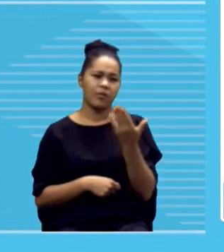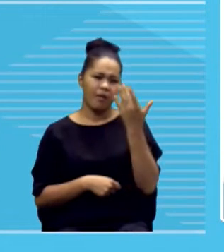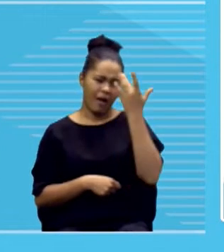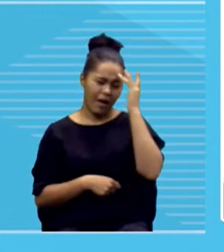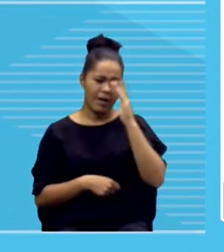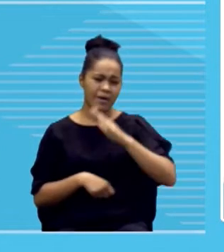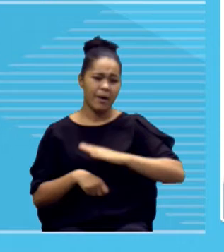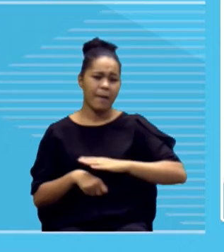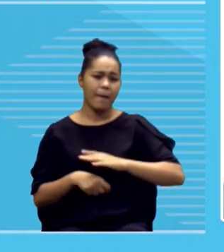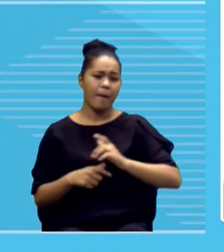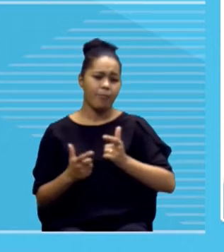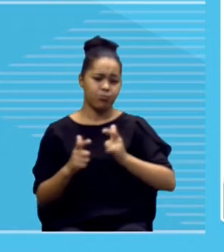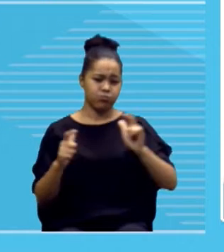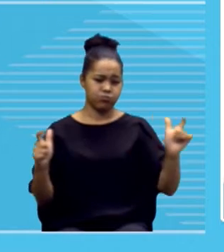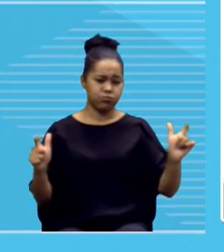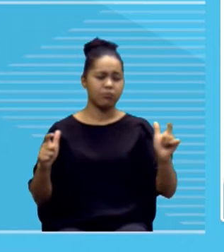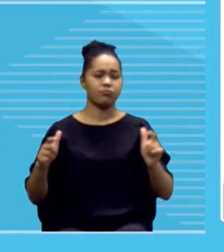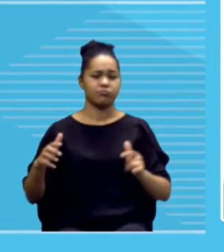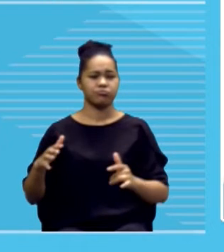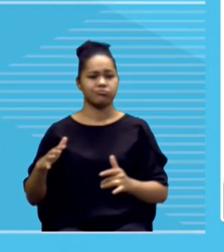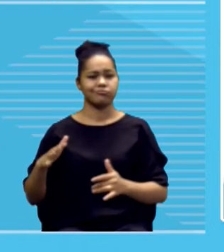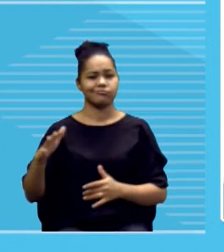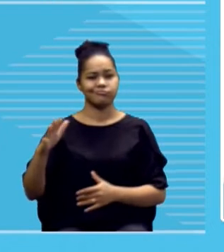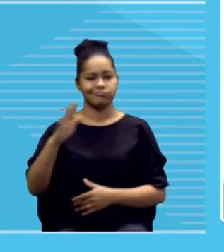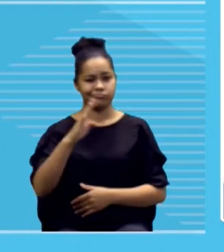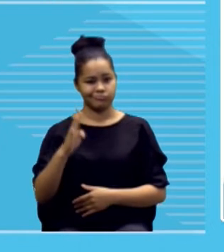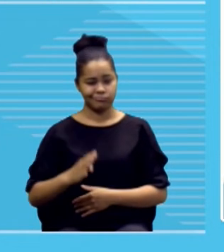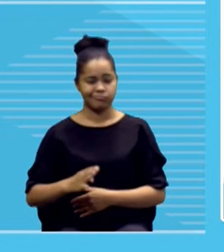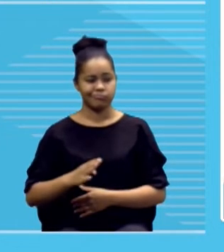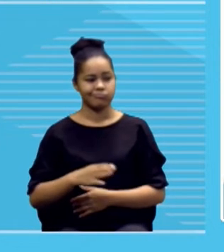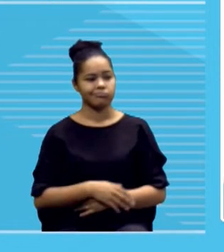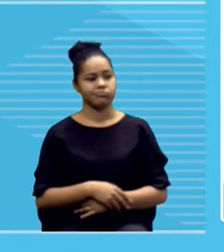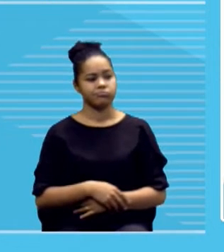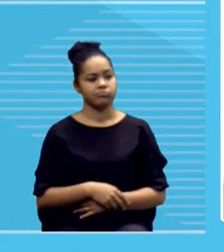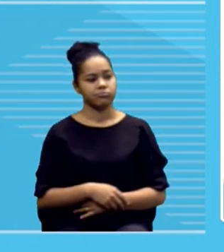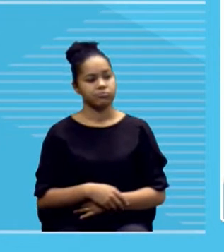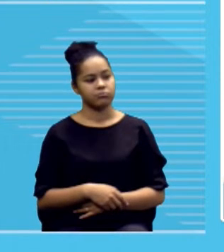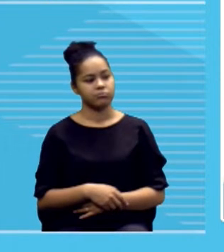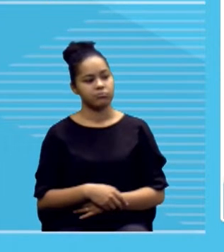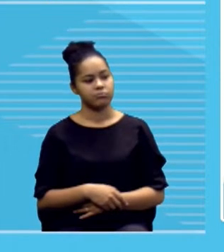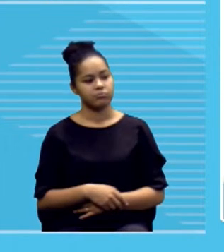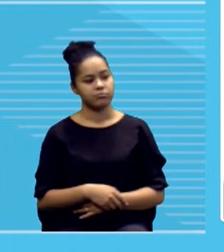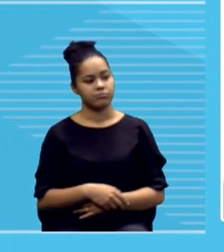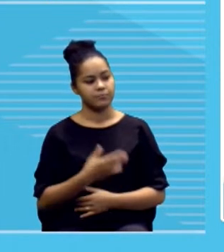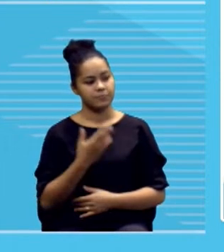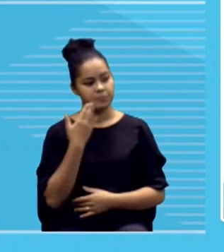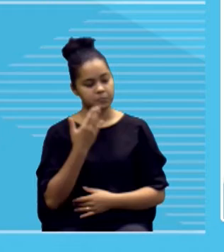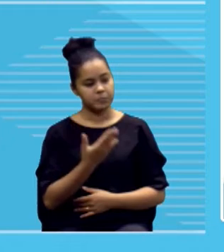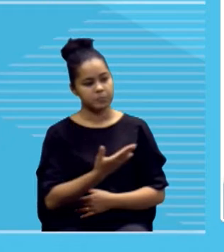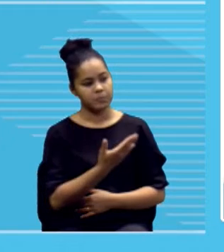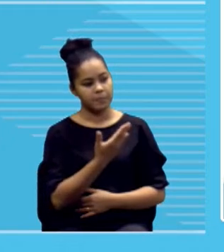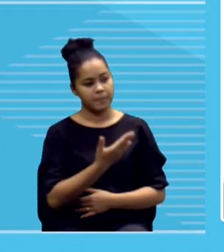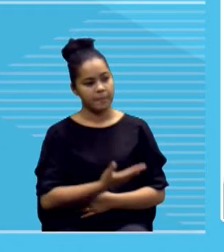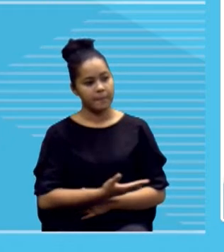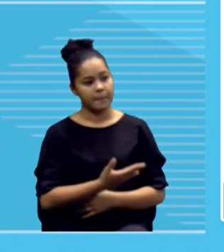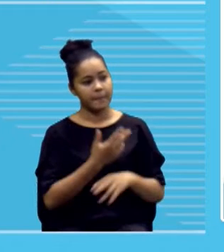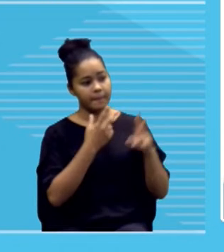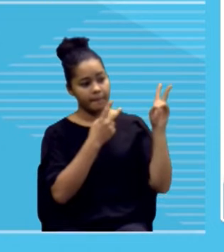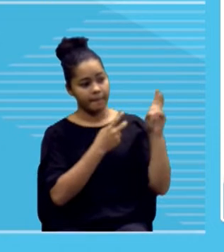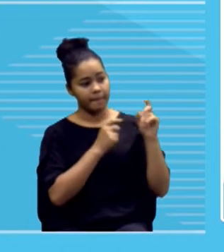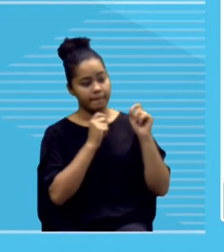do Brasil, a maior do Nordeste. Beleza? Usina Solar de Apodi, Paracatu e Tauá. Percebam que ele varia